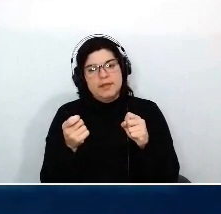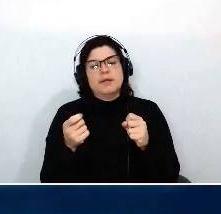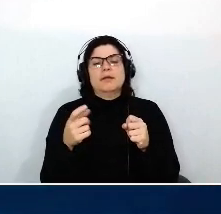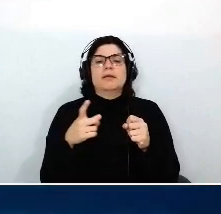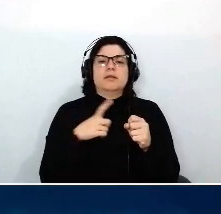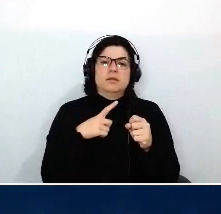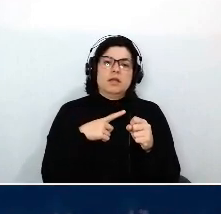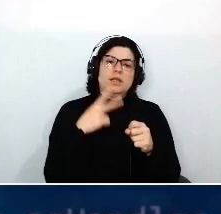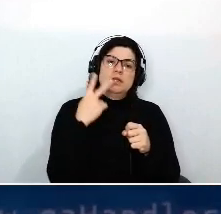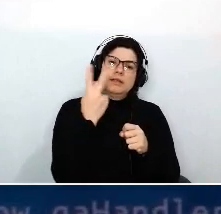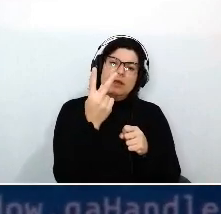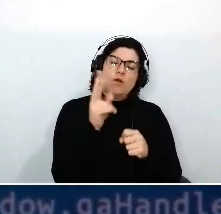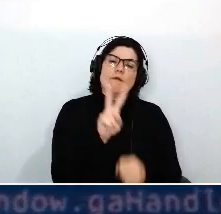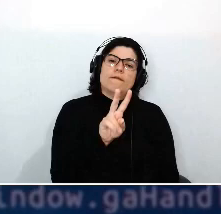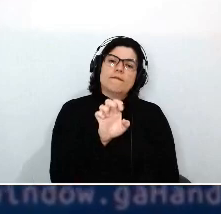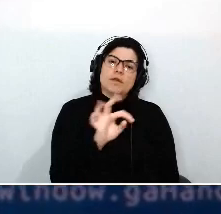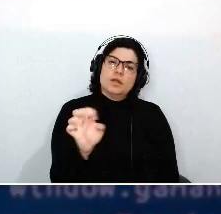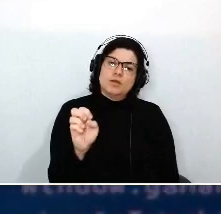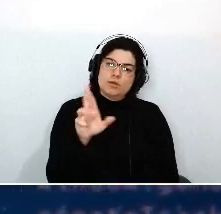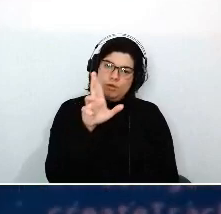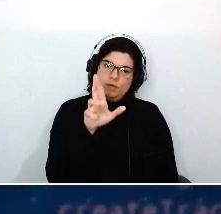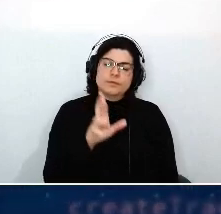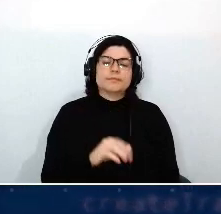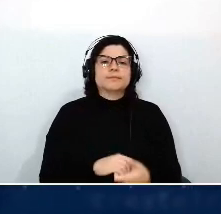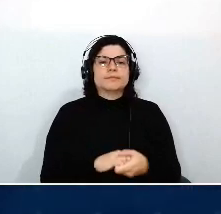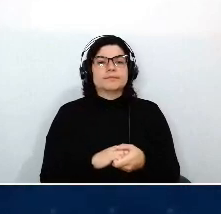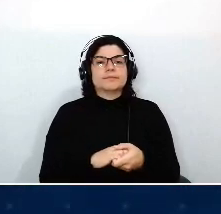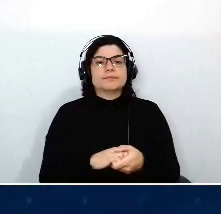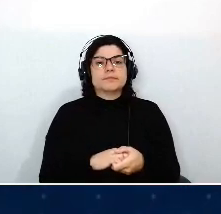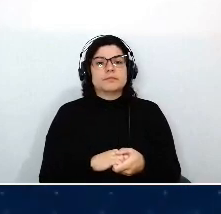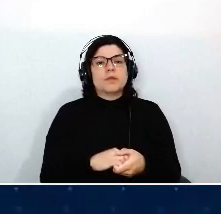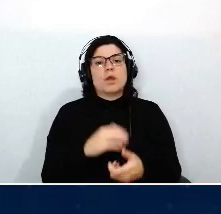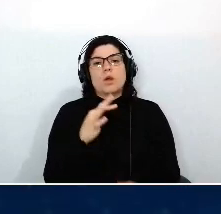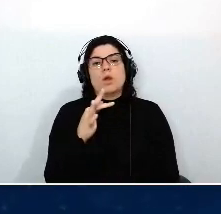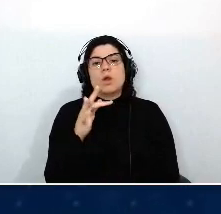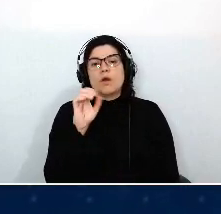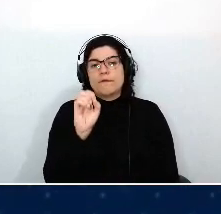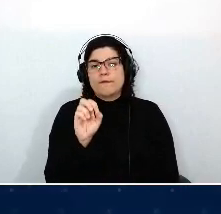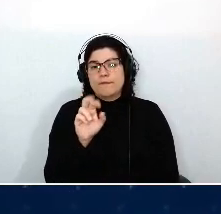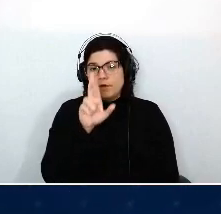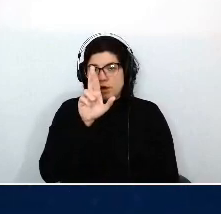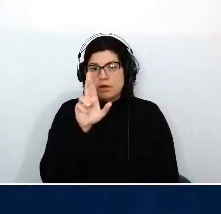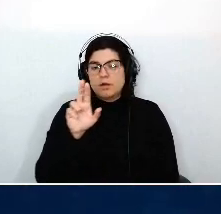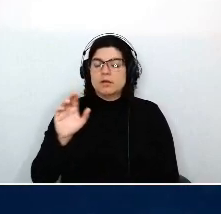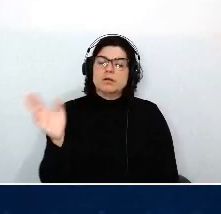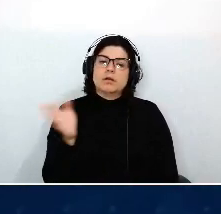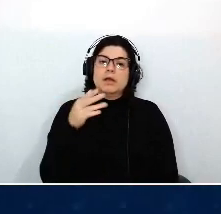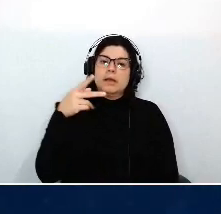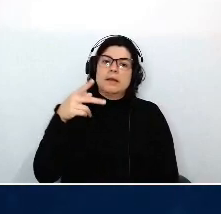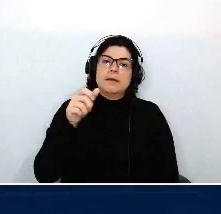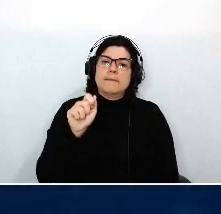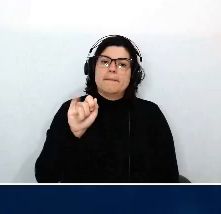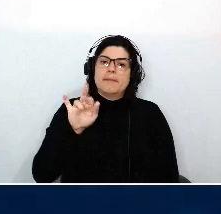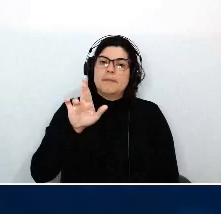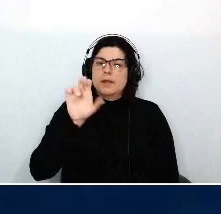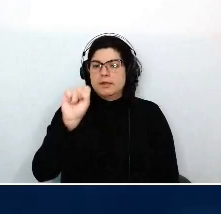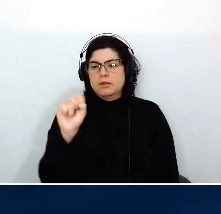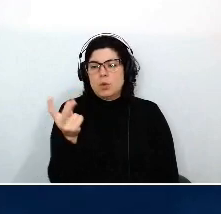seu vetor, né, que vetor é indexado. E for pairs você itera pelos dois, chave e valor de alguma estrutura de dados.